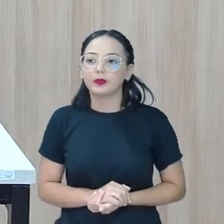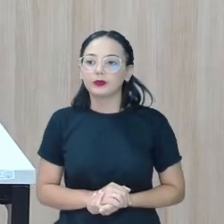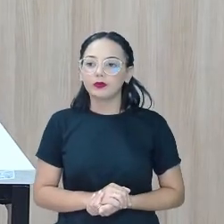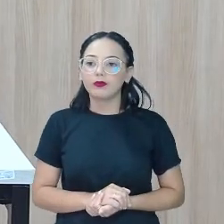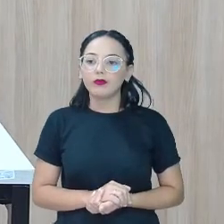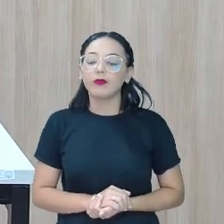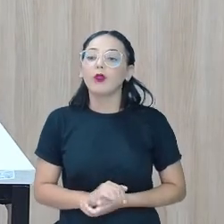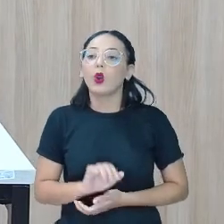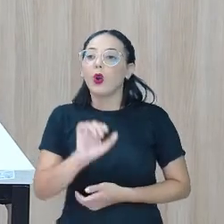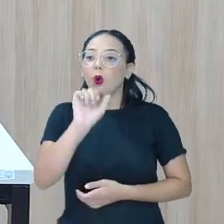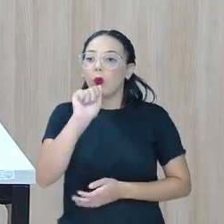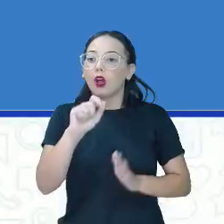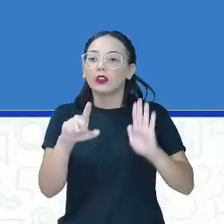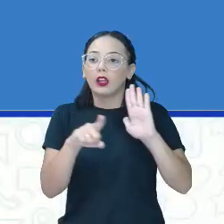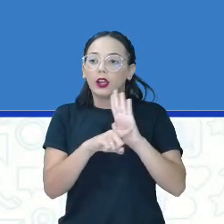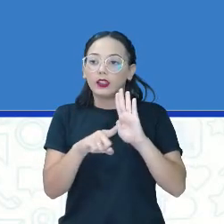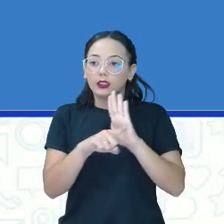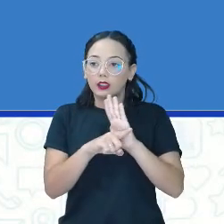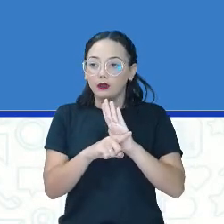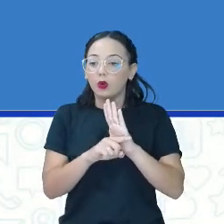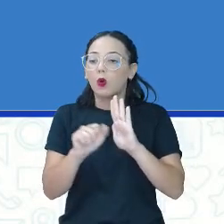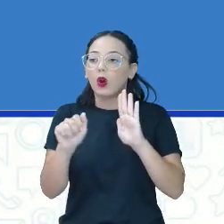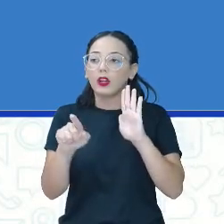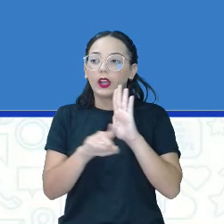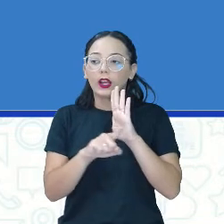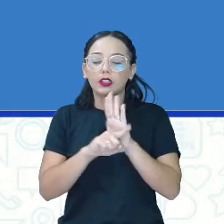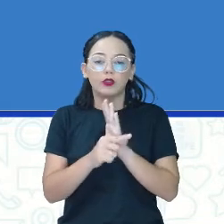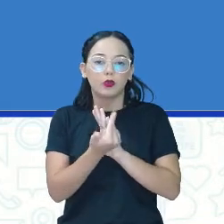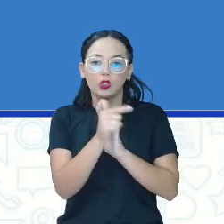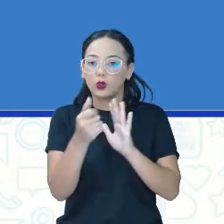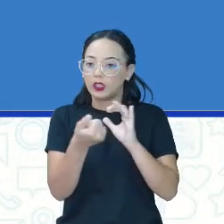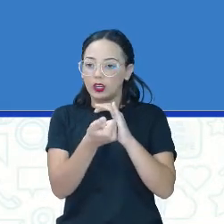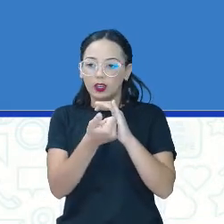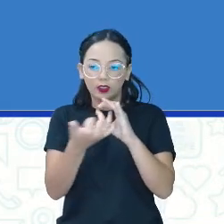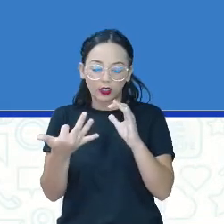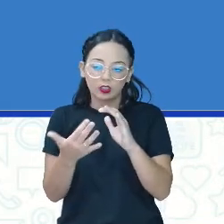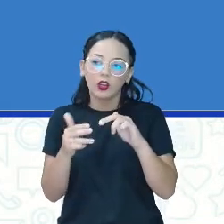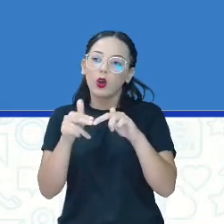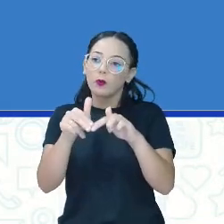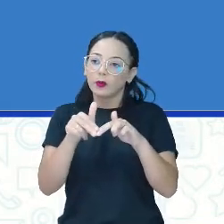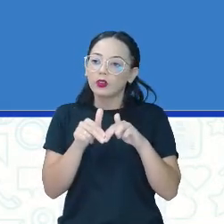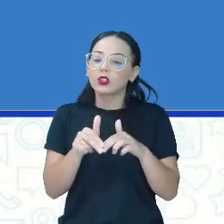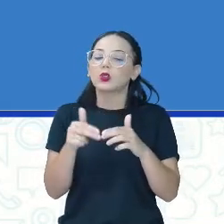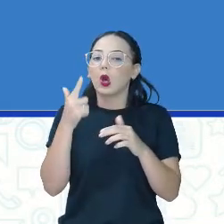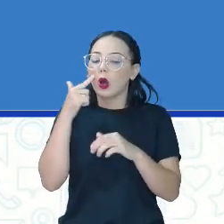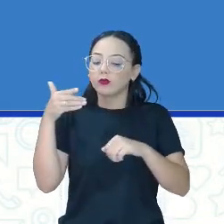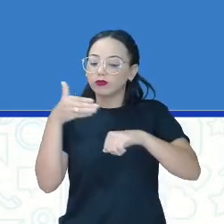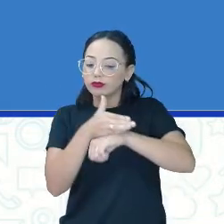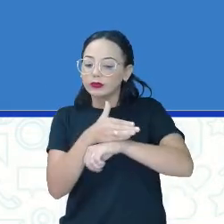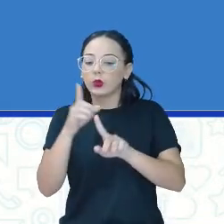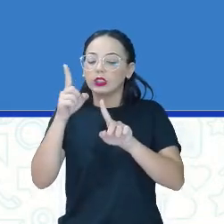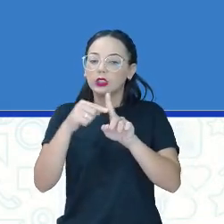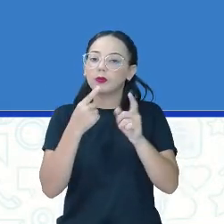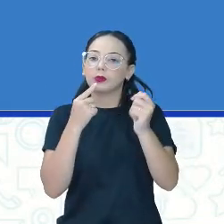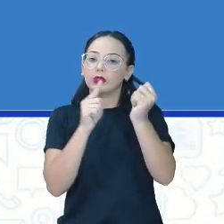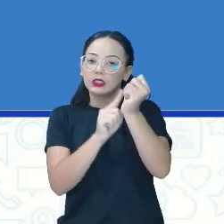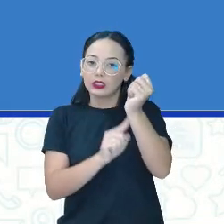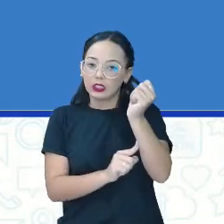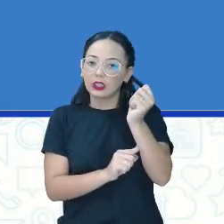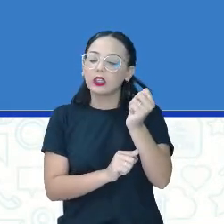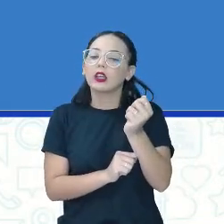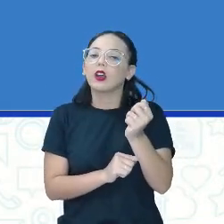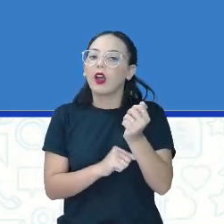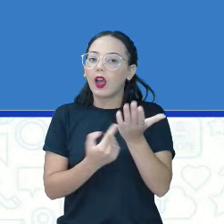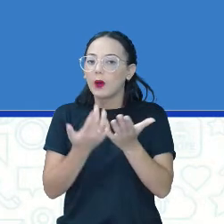mais? O A negativo. Aí o A negativo não tem essa substância. Então, chegando lá esse tipo de sangue, para